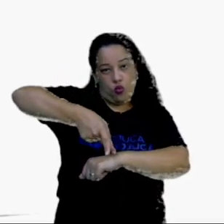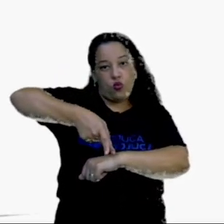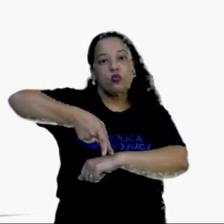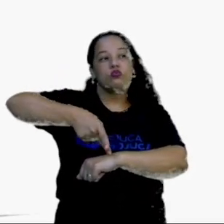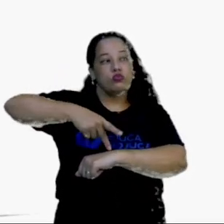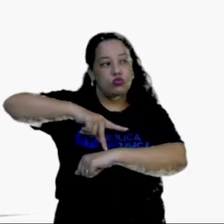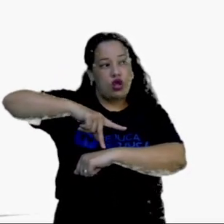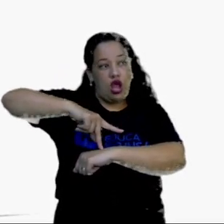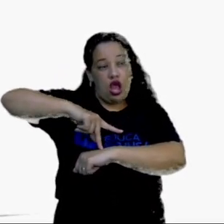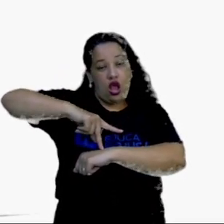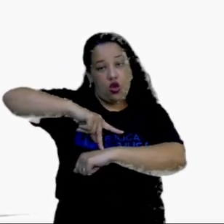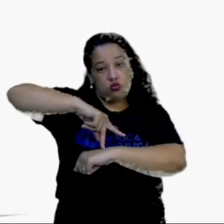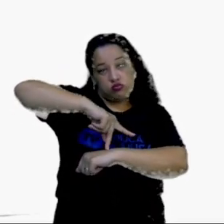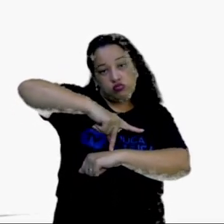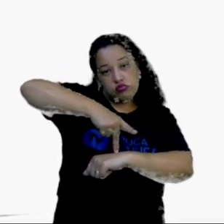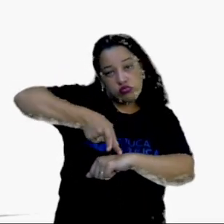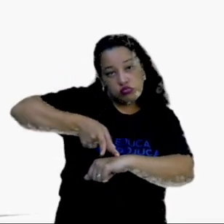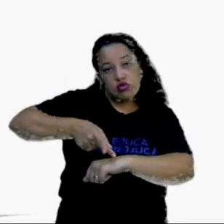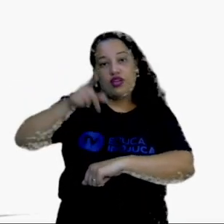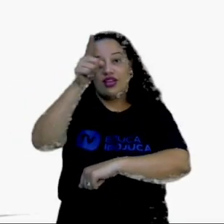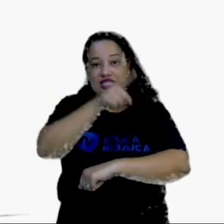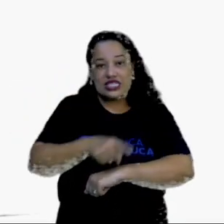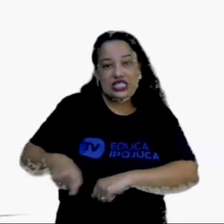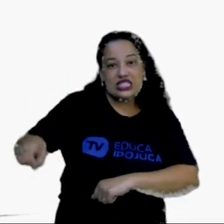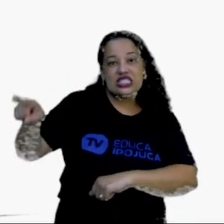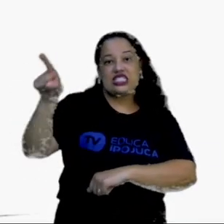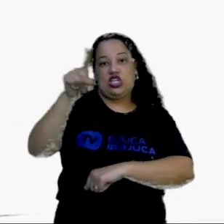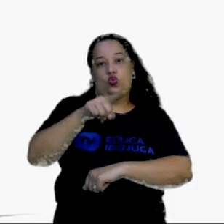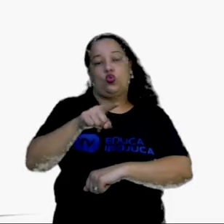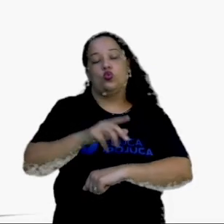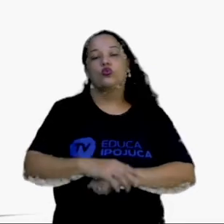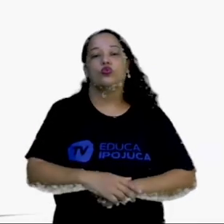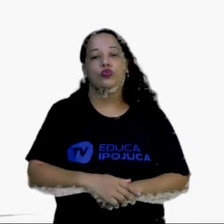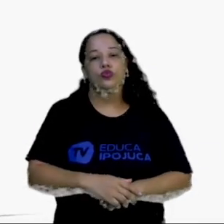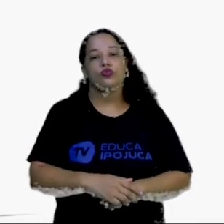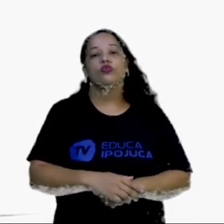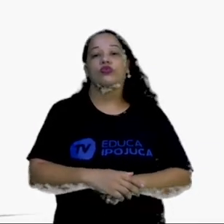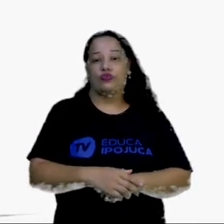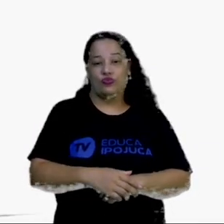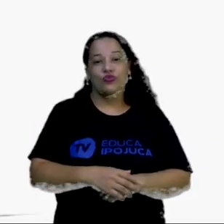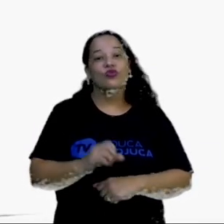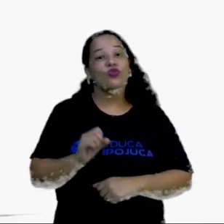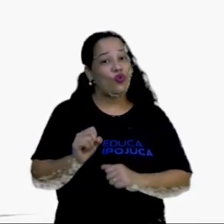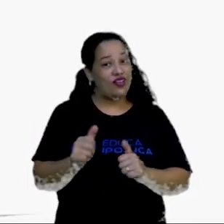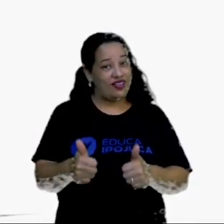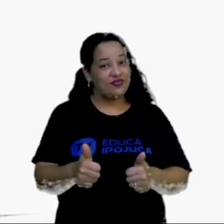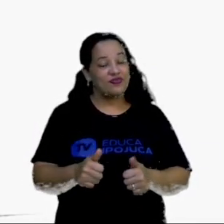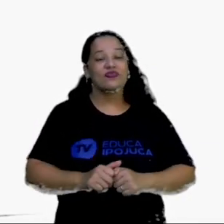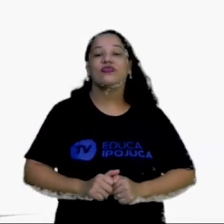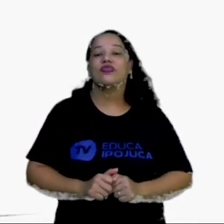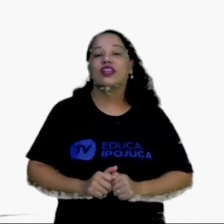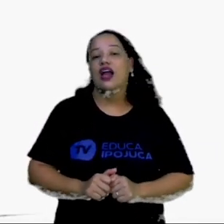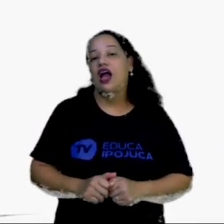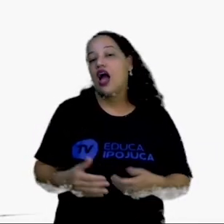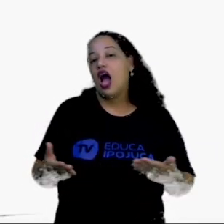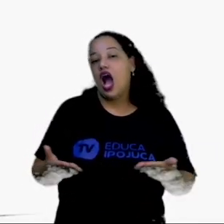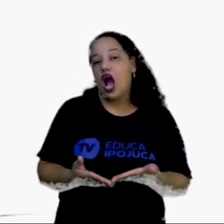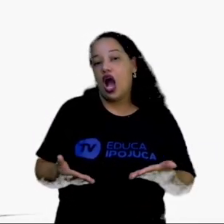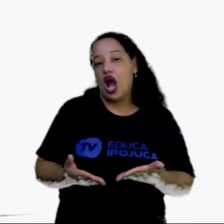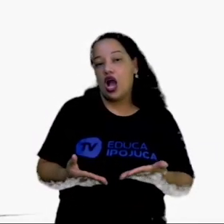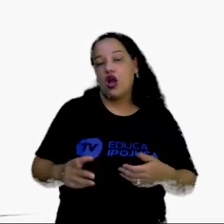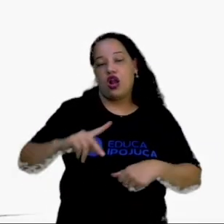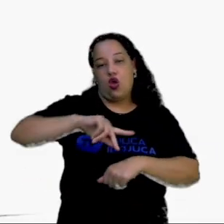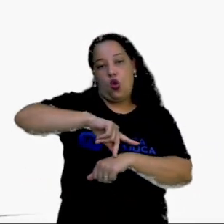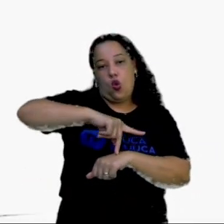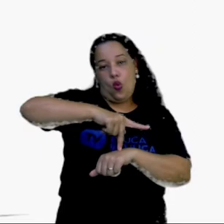e traça para fazer agora o círculo ou a circunferência. Tudo bem aí? Agora vamos retirar